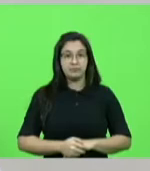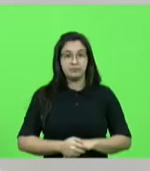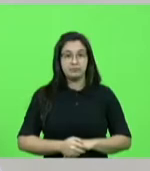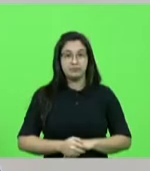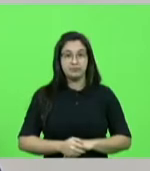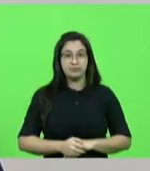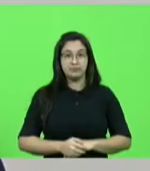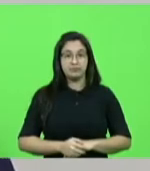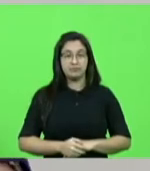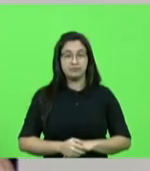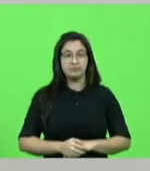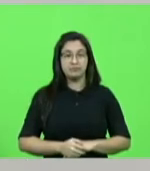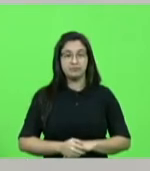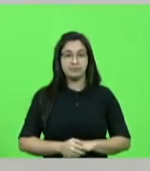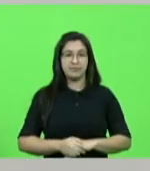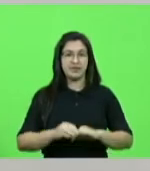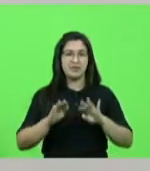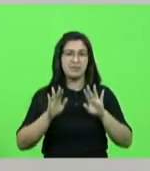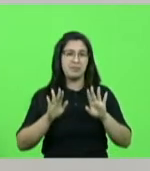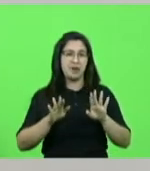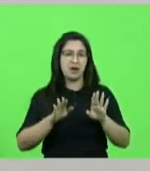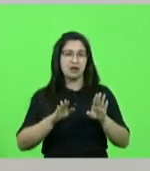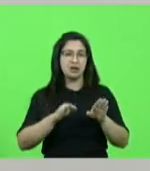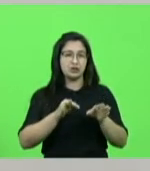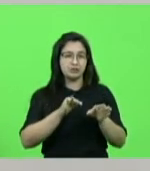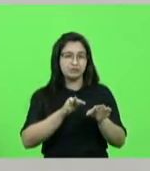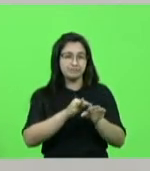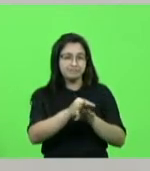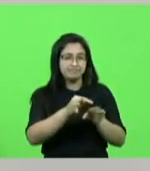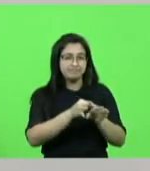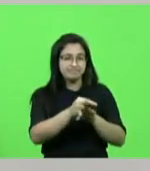Ah, mas o Conselho Tutelar vai supervisionar.